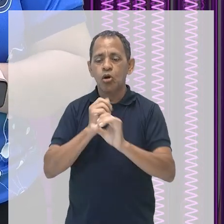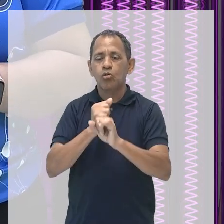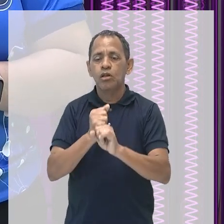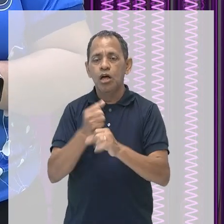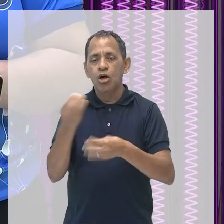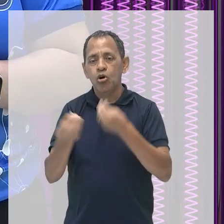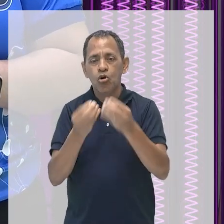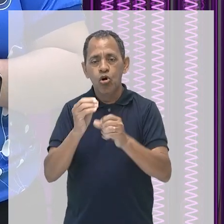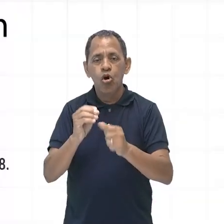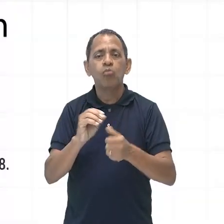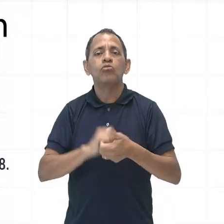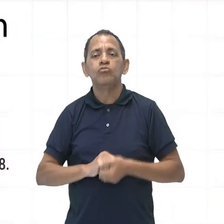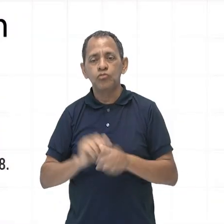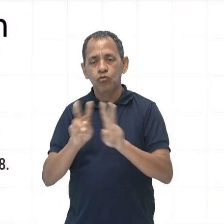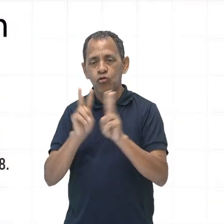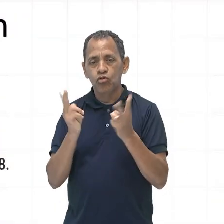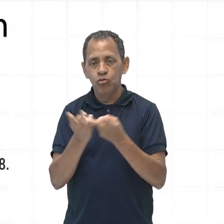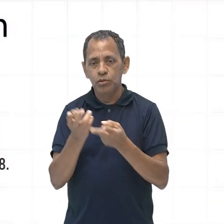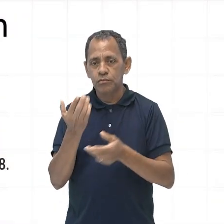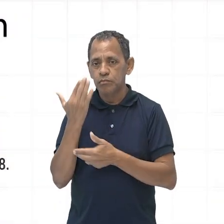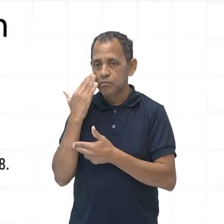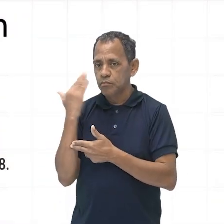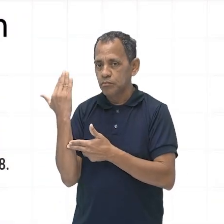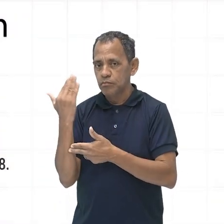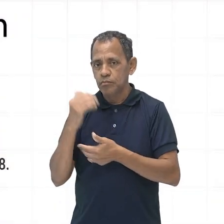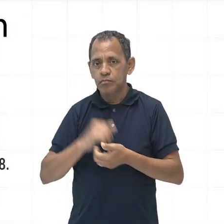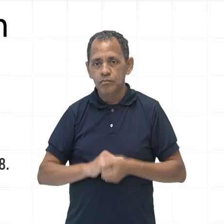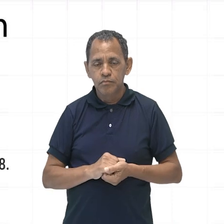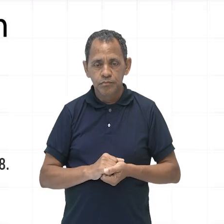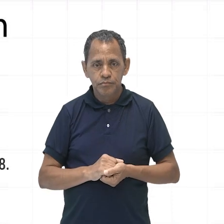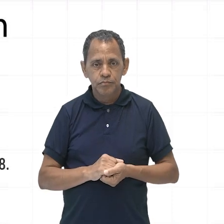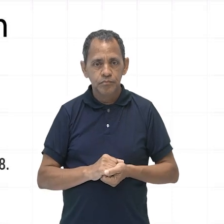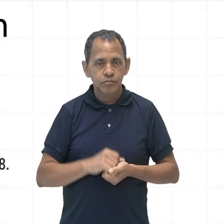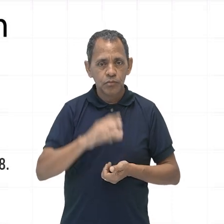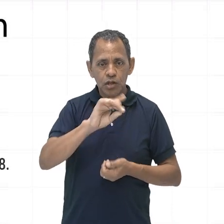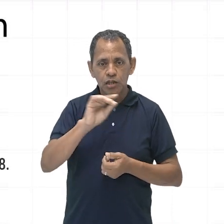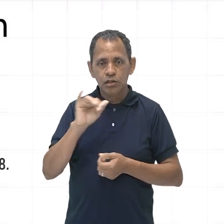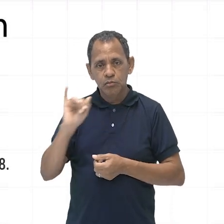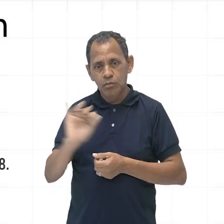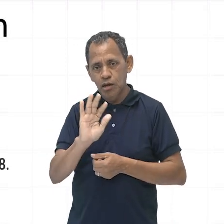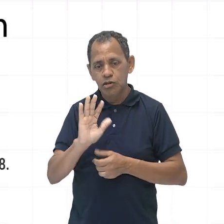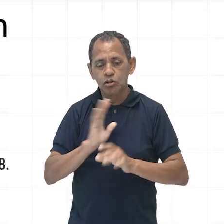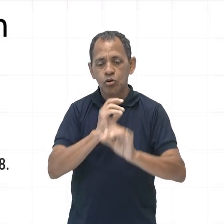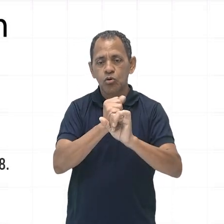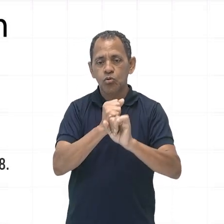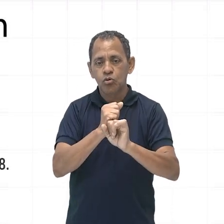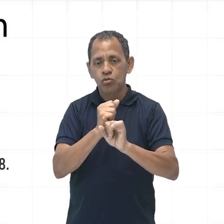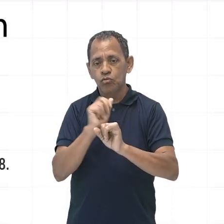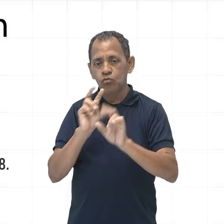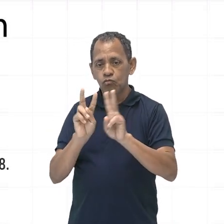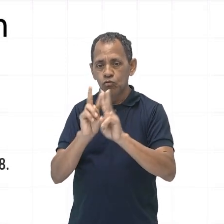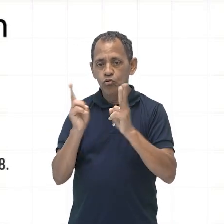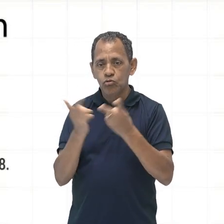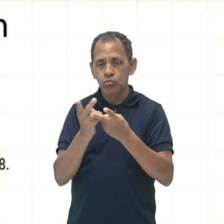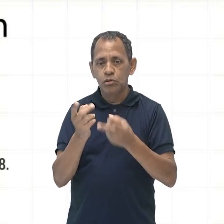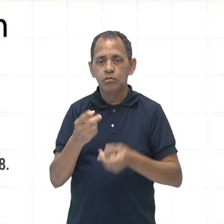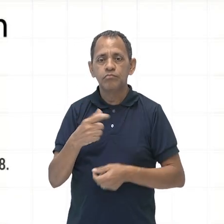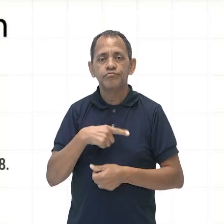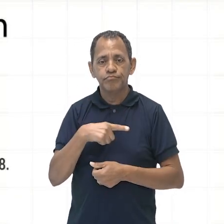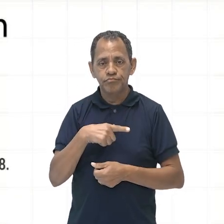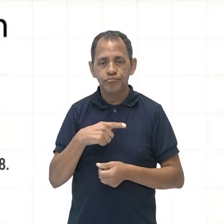Então, vamos ver aí alguns exemplos. Para cada figura a seguir, calcule o volume. Então, temos 2 figuras, A e